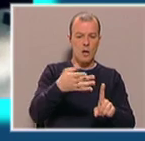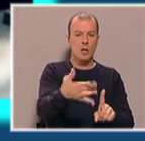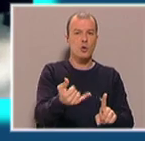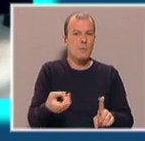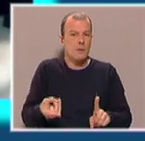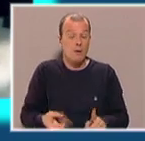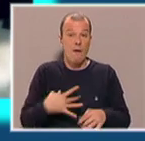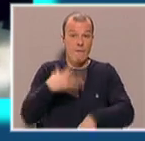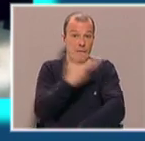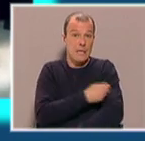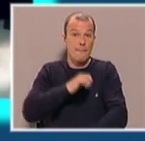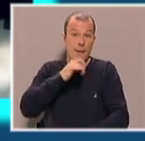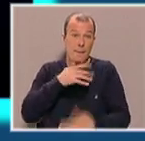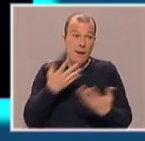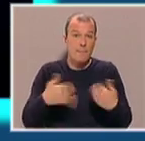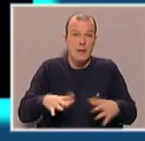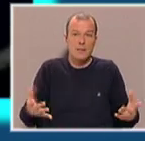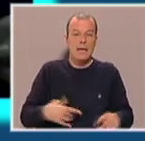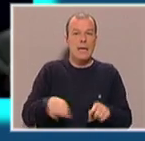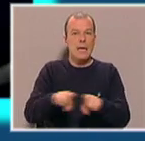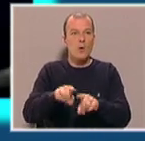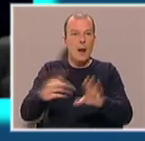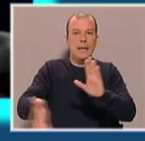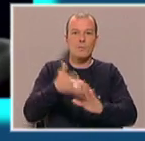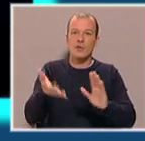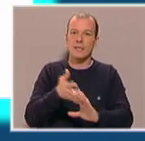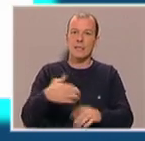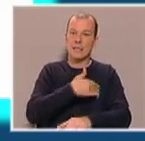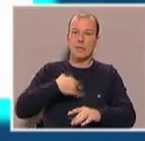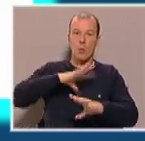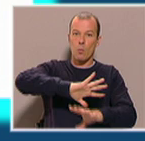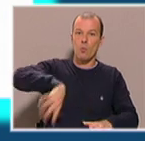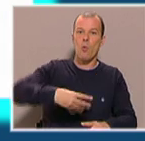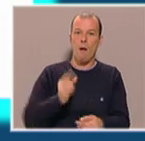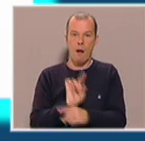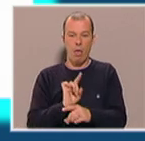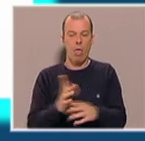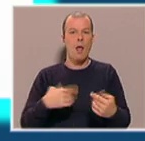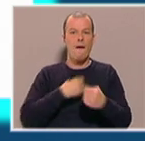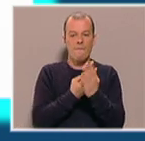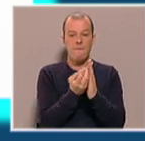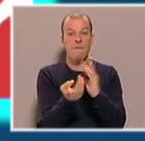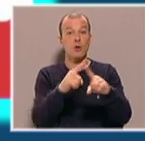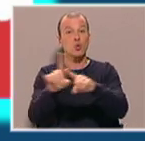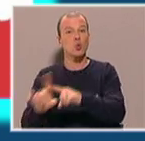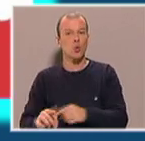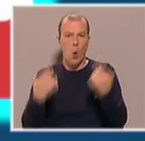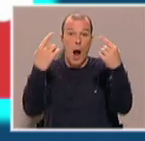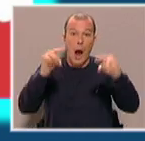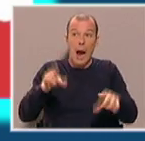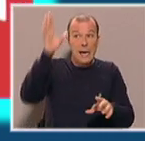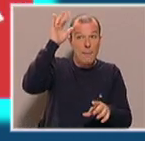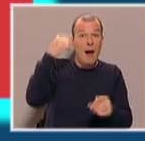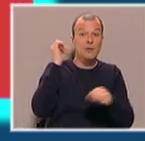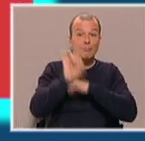Não existe vacina e é considerada uma emergência de saúde mundial. Há muitos tipos de coronavírus em animais.